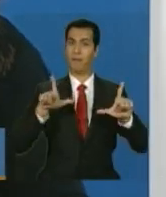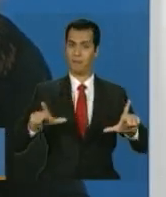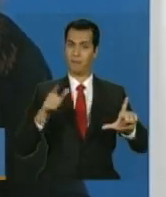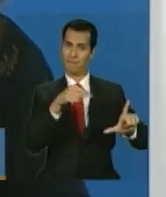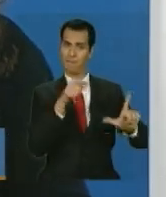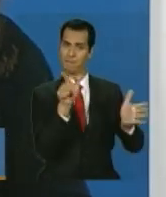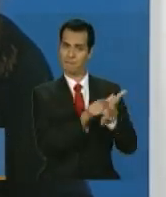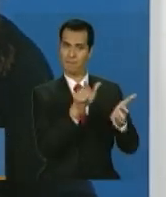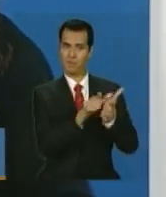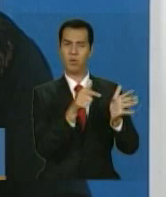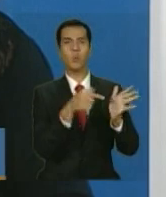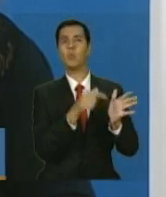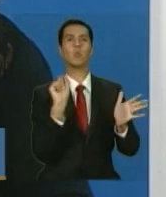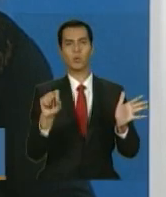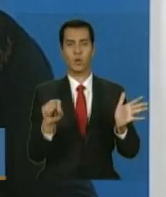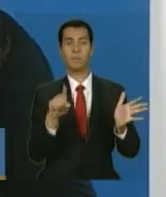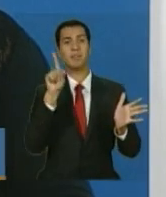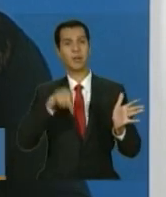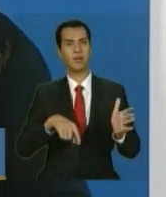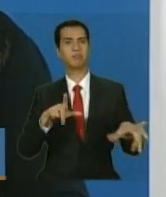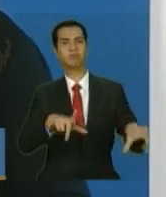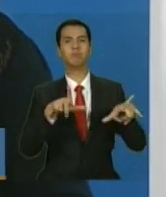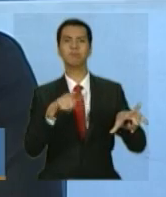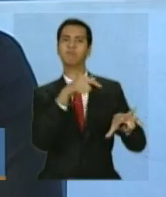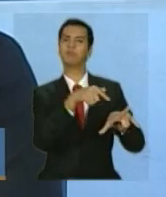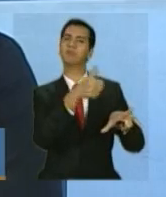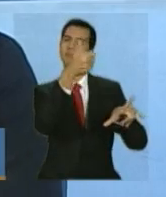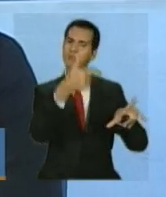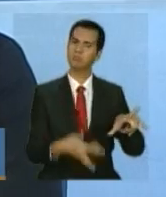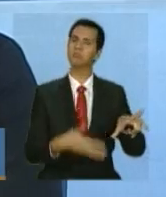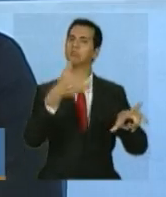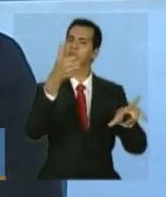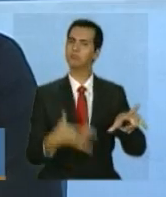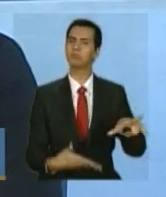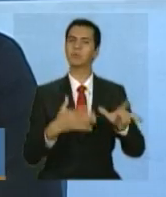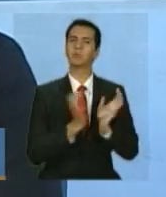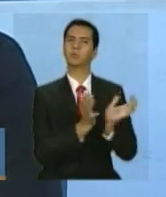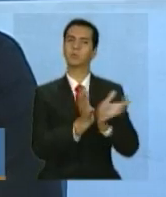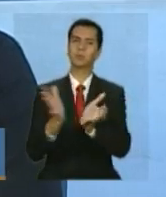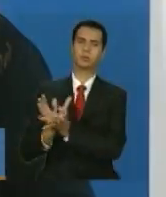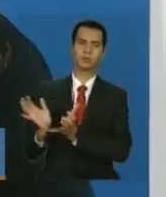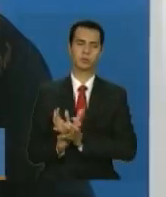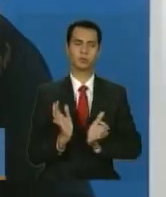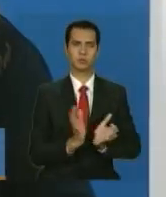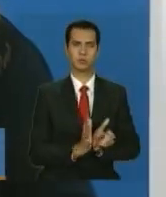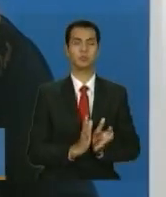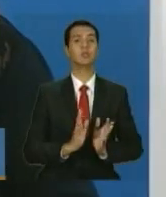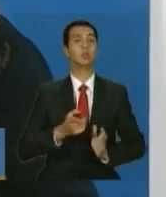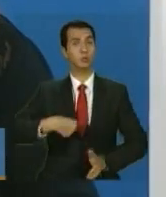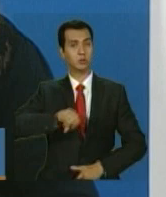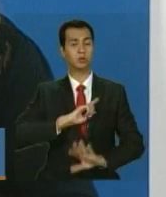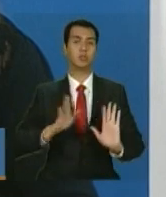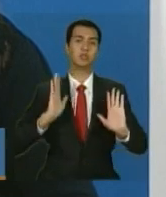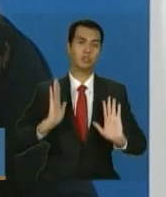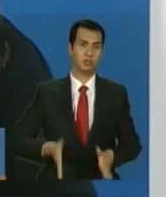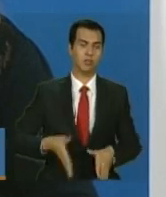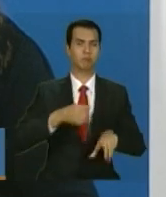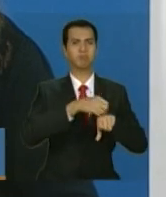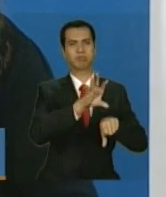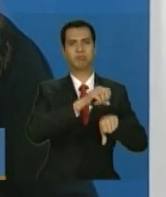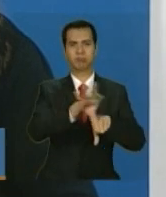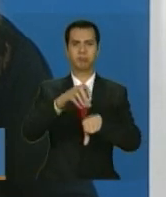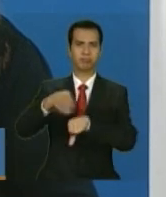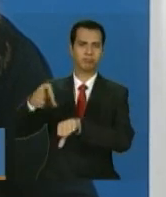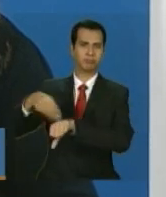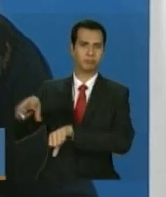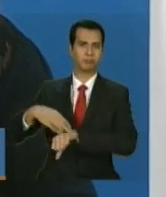fichinha? Traz a descrição dos novos grupos. Fizemos novos planos de aula e já capacitamos